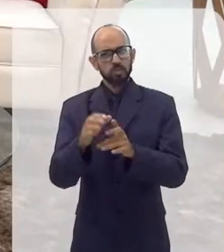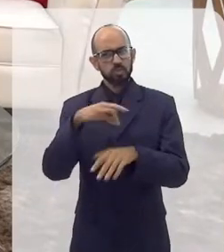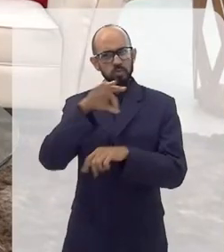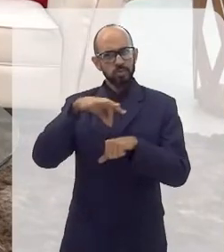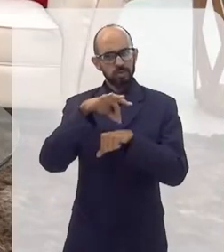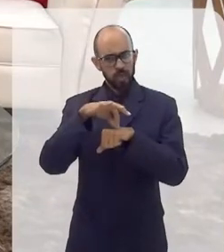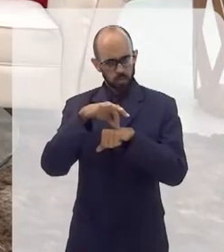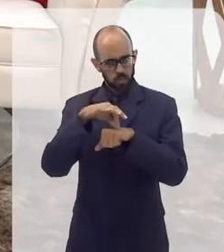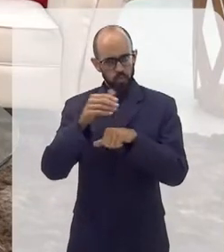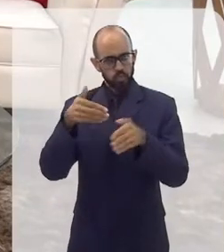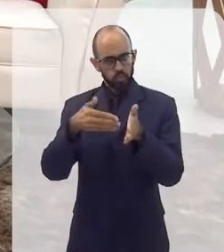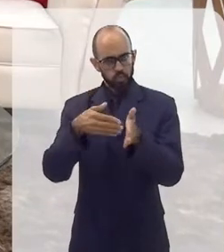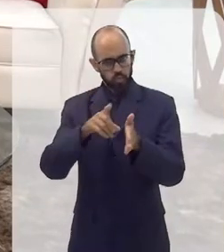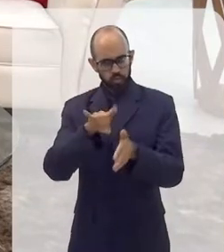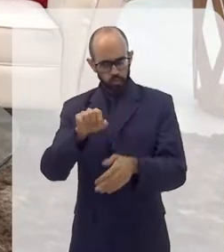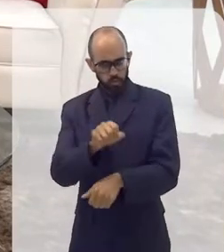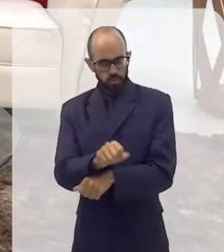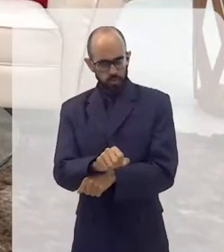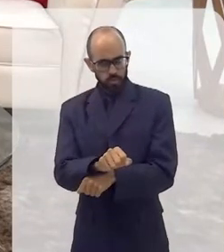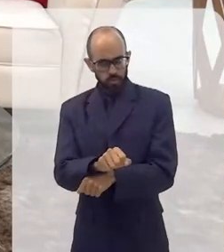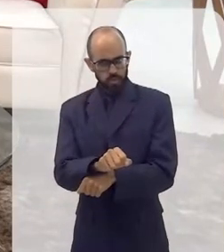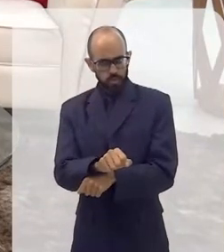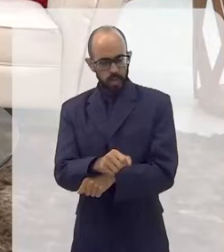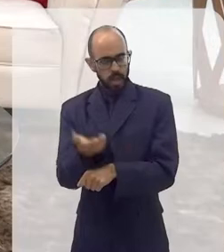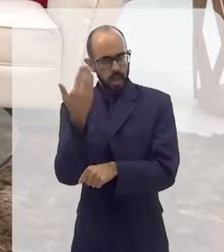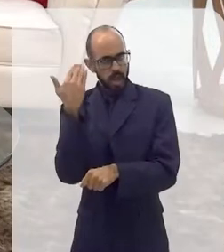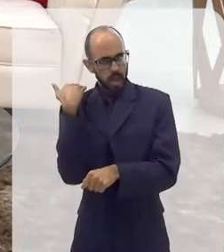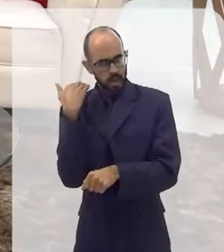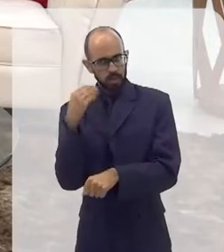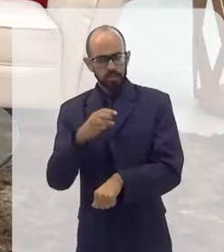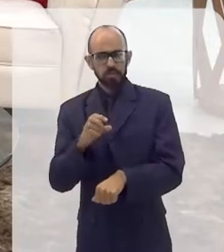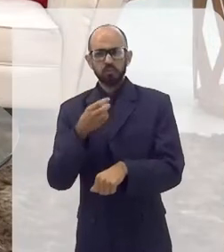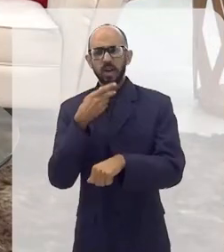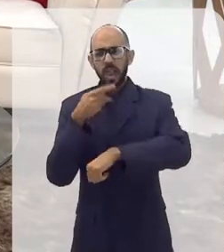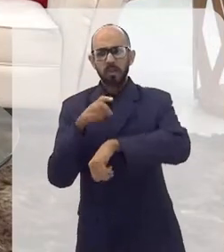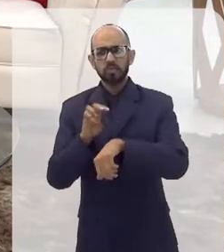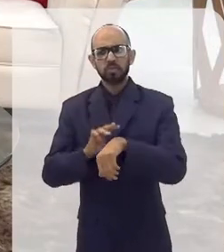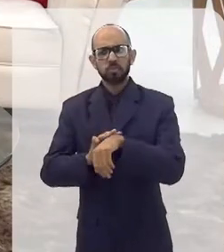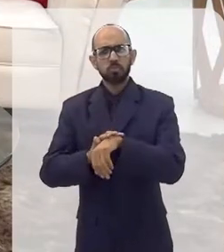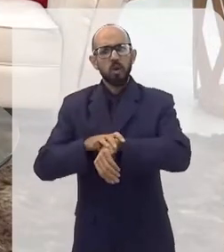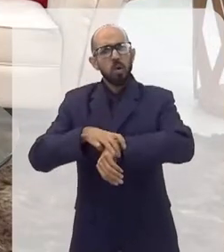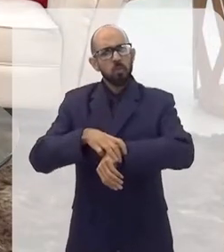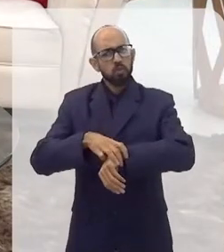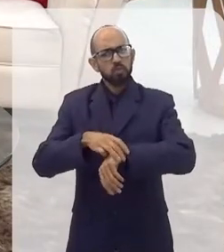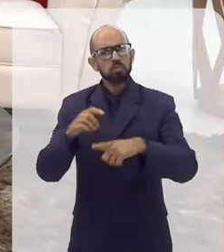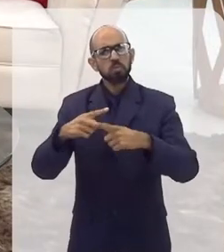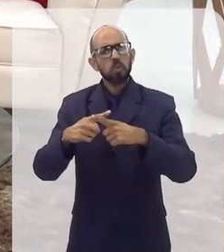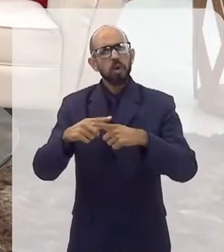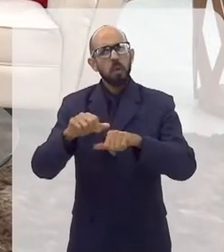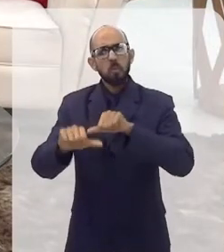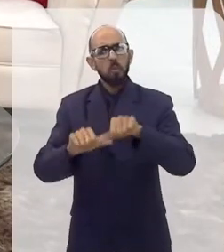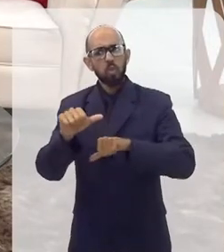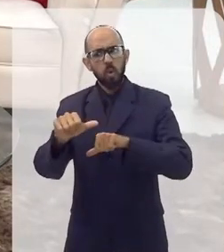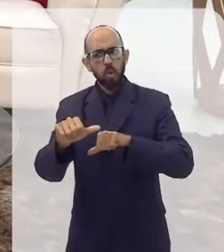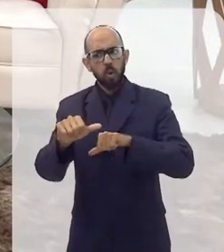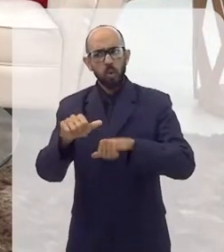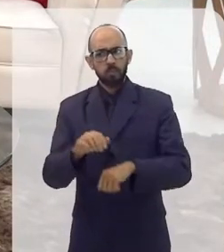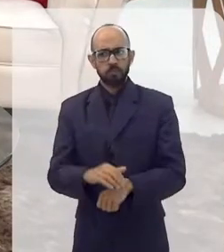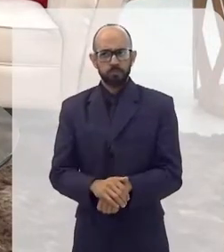Dias. Anteriormente, vocês eram conhecidos como os Mórmons. Por que a